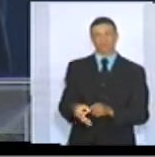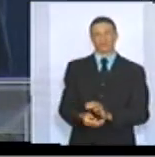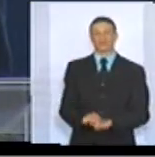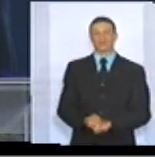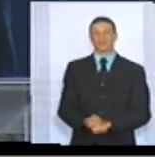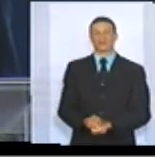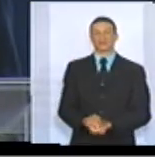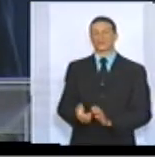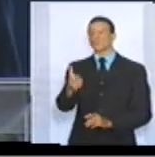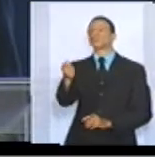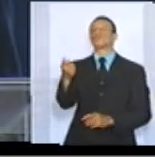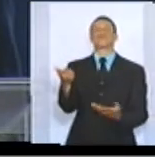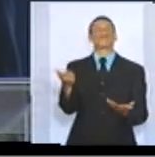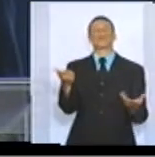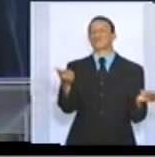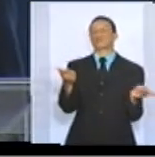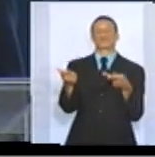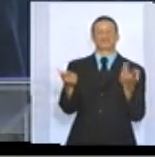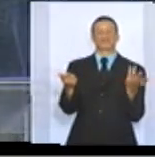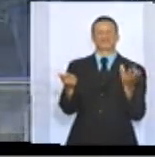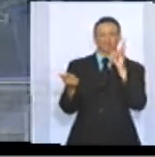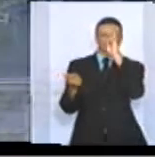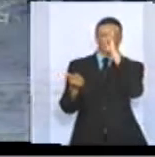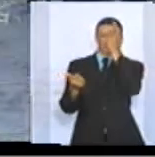apontando. Bacana.